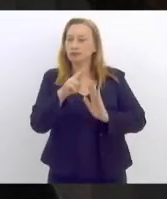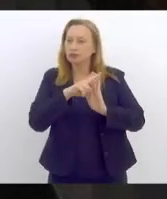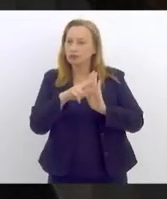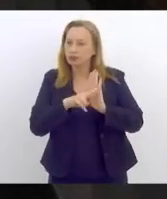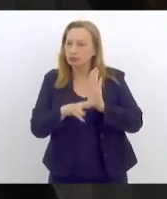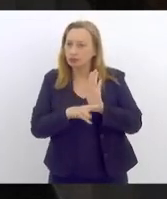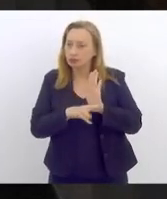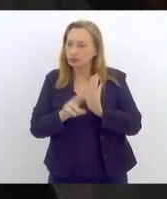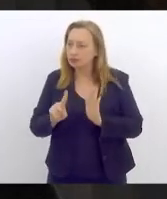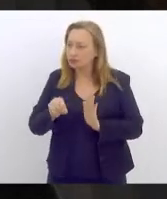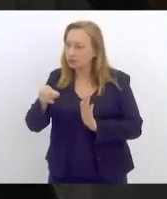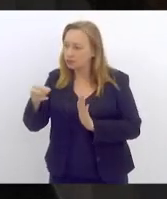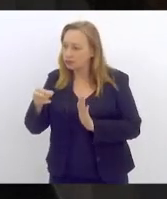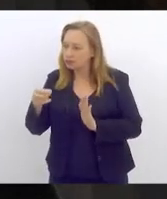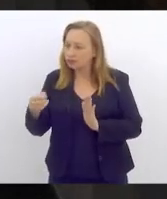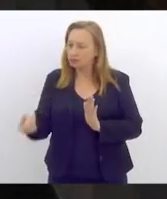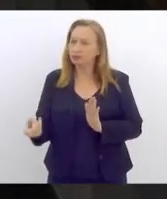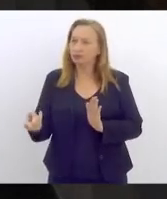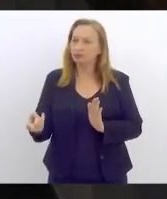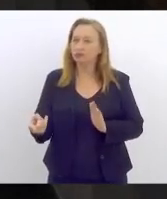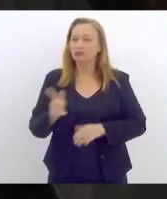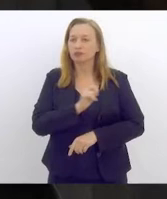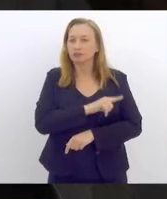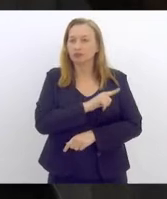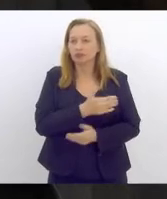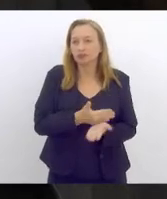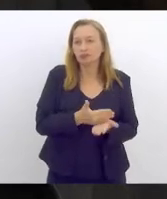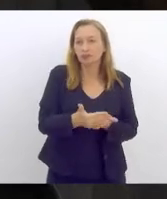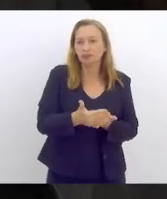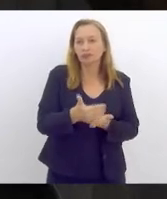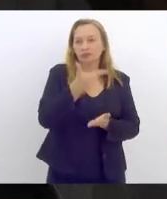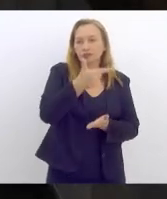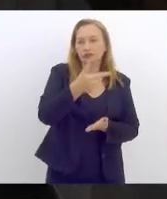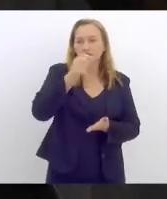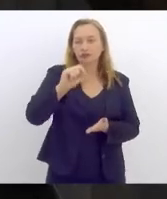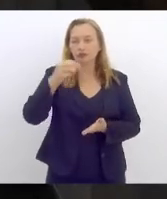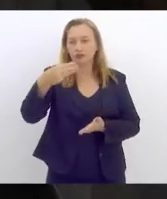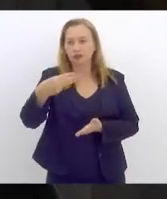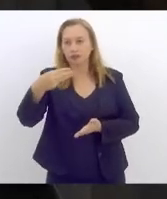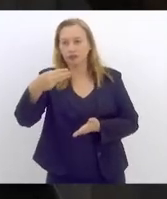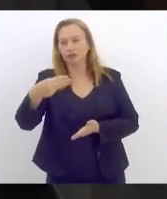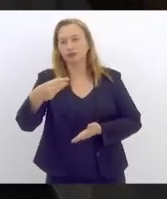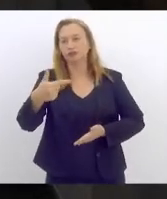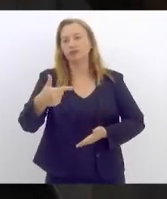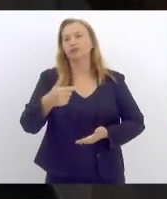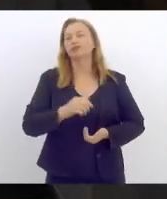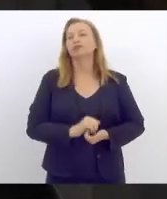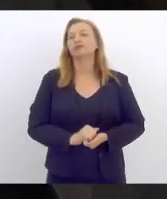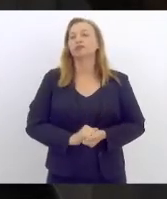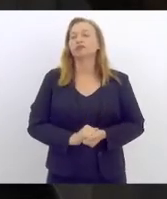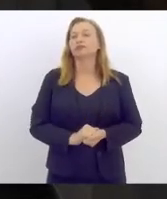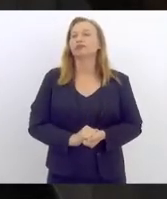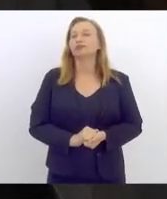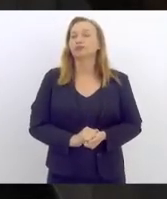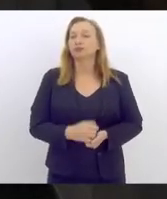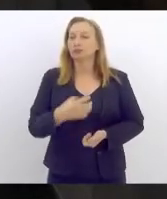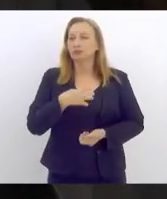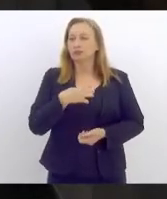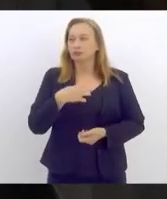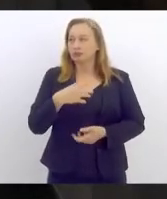para a próxima gestão que se inicia em 2023 nesse